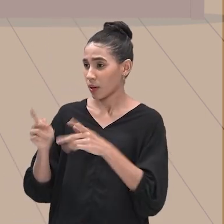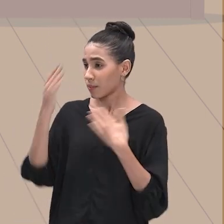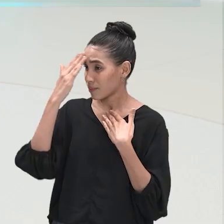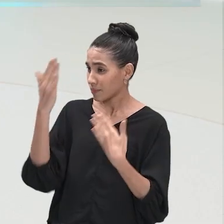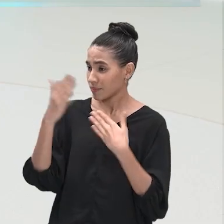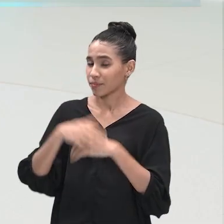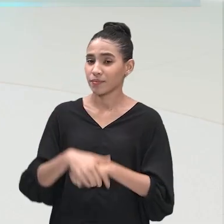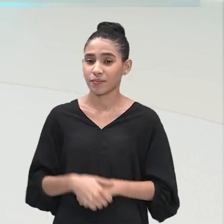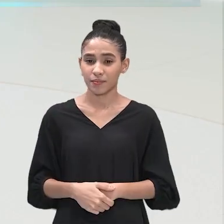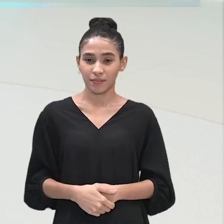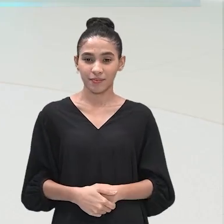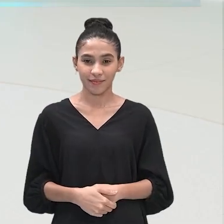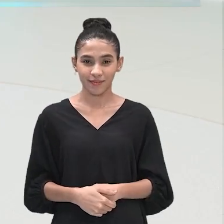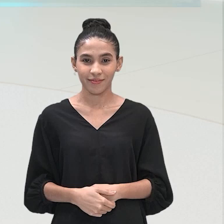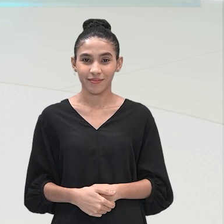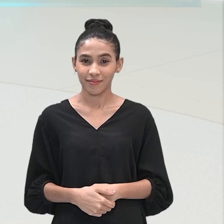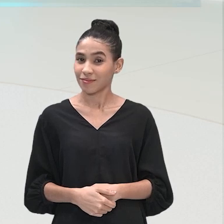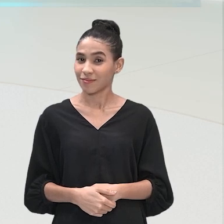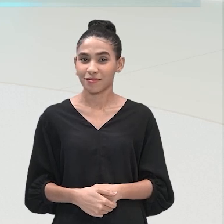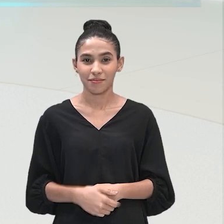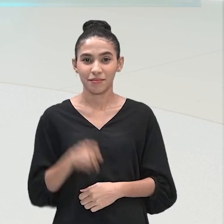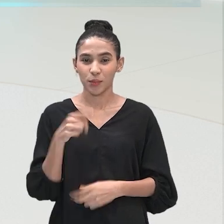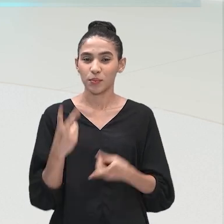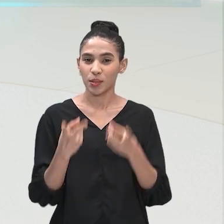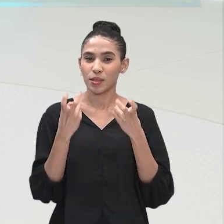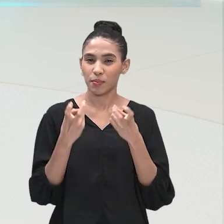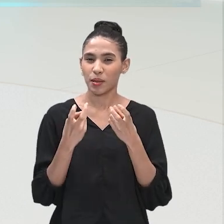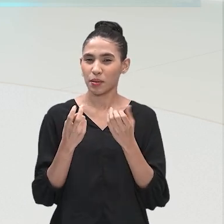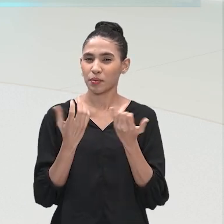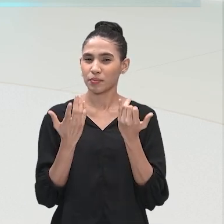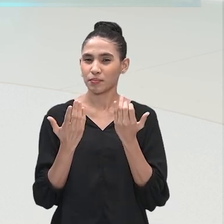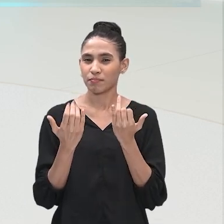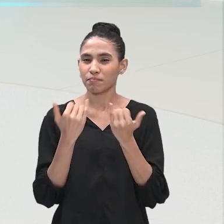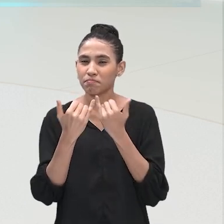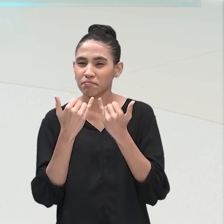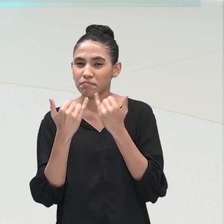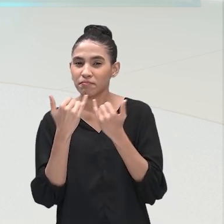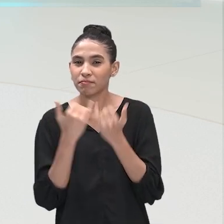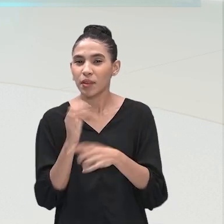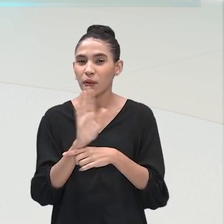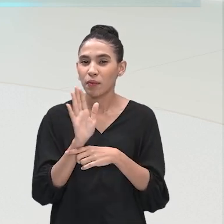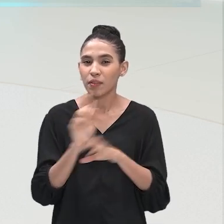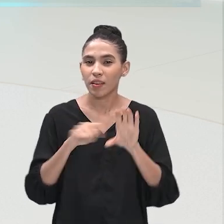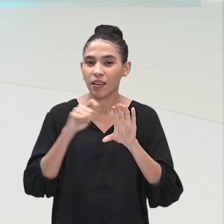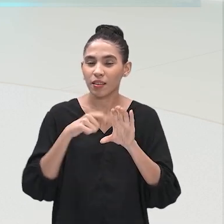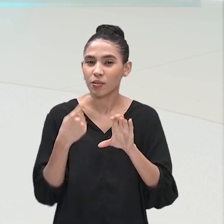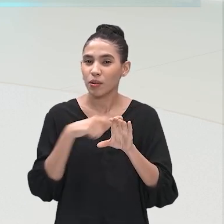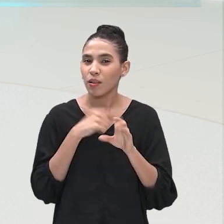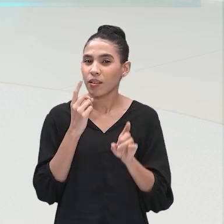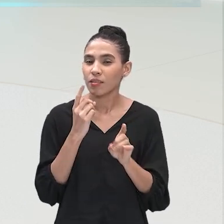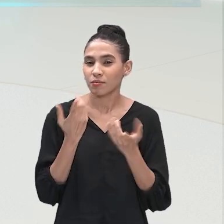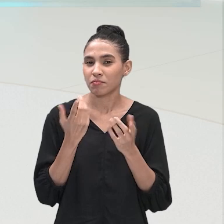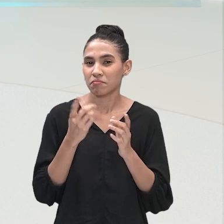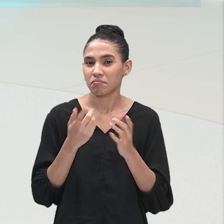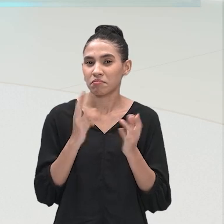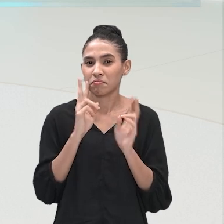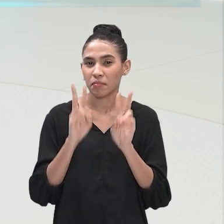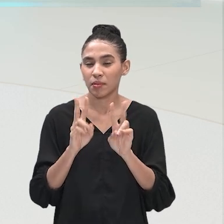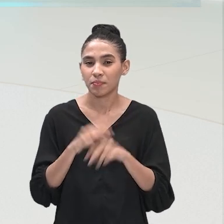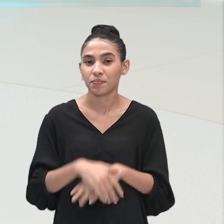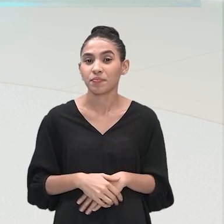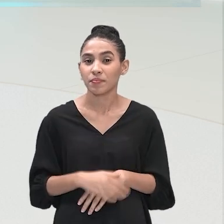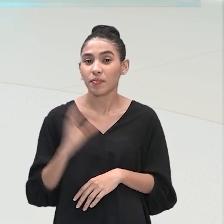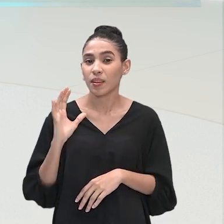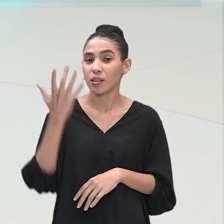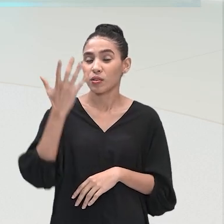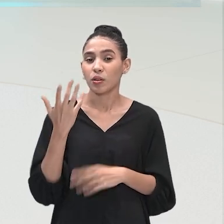obrigado. Muito bem, perceberam algo semelhante aí nesse vídeo que nós acabamos de ver? Olha só, temos a situação